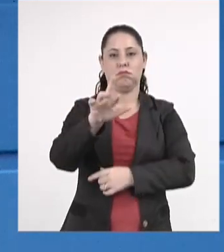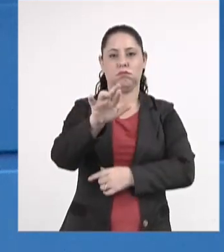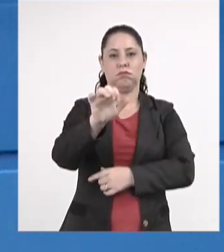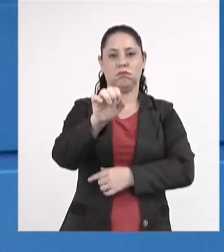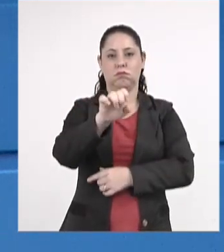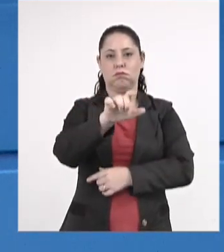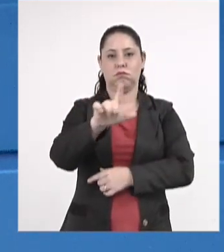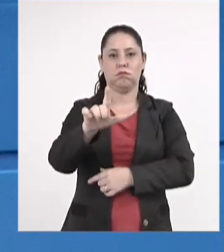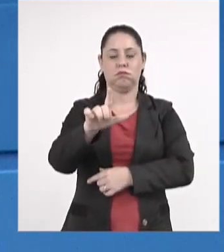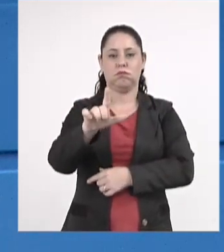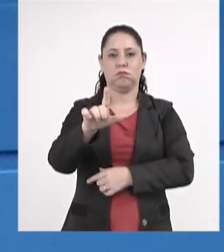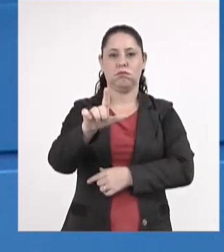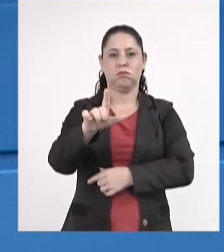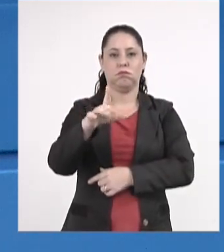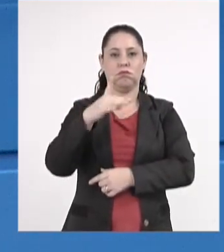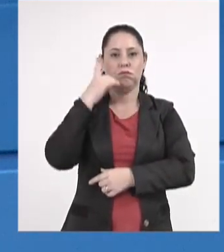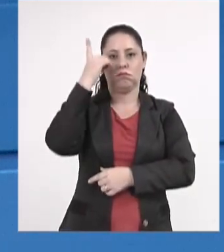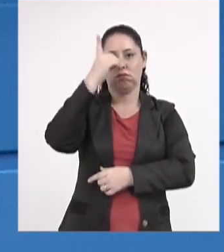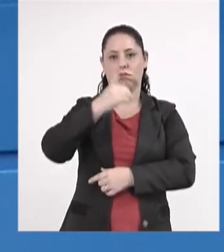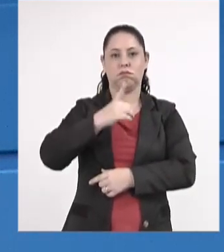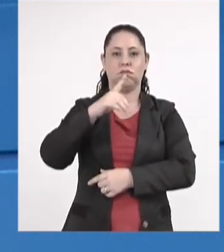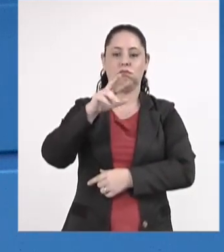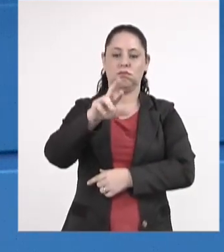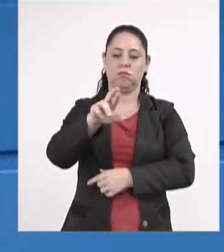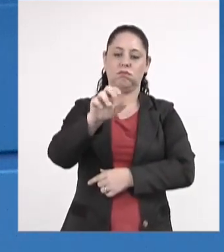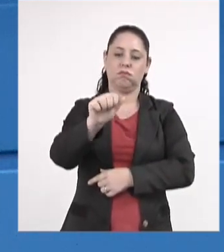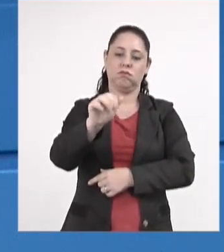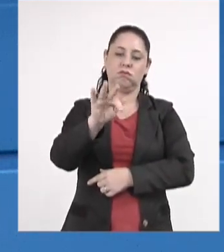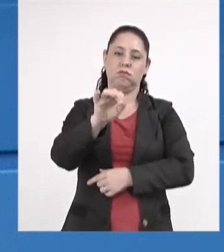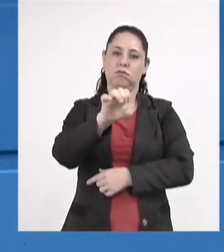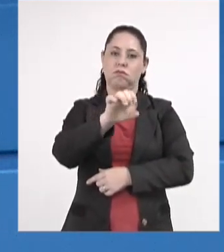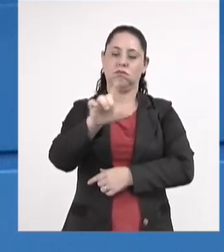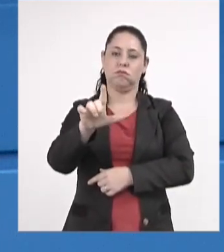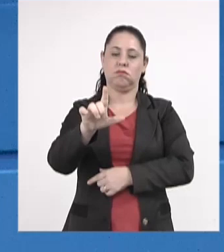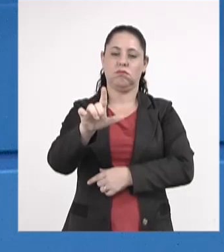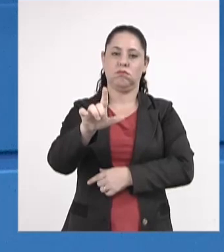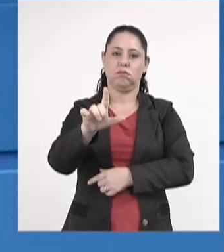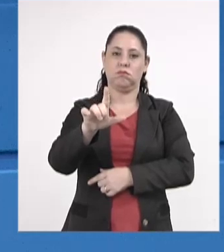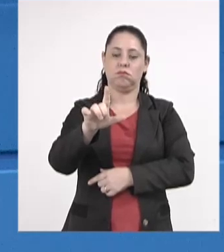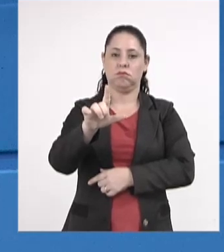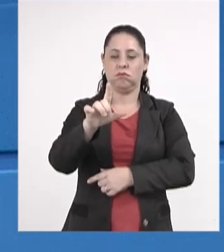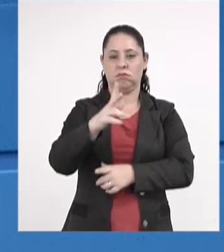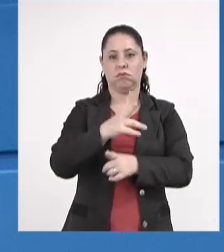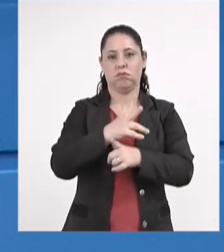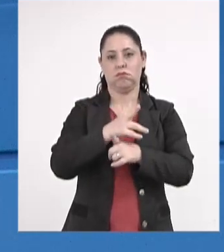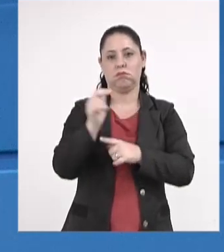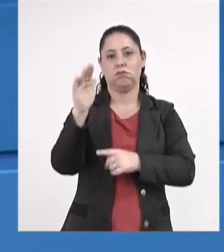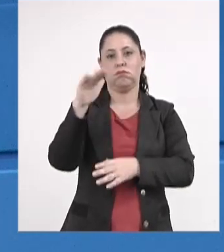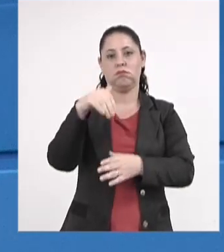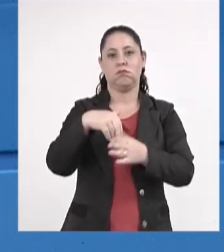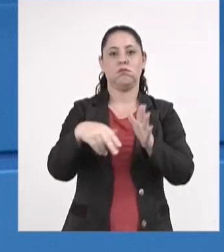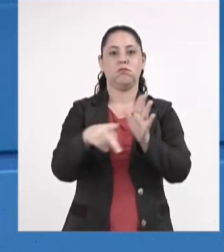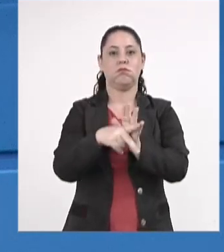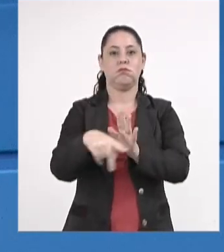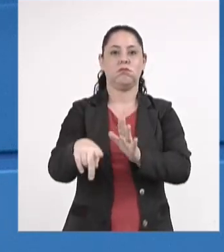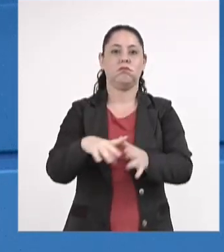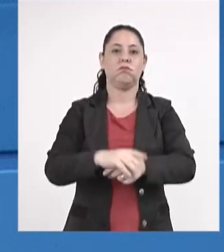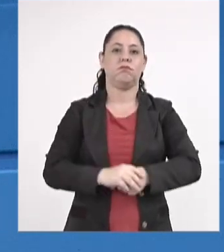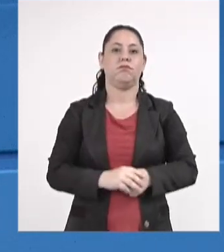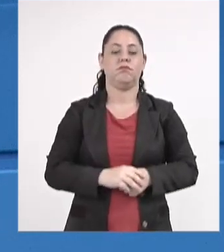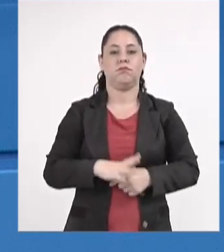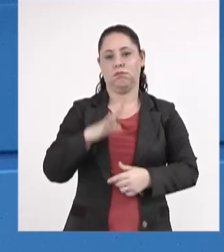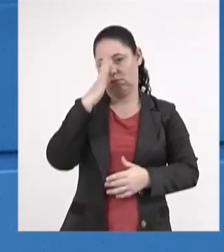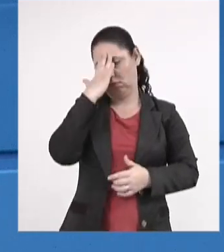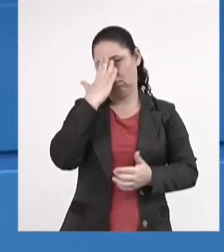e eu vou sempre lhe chamar assim Deputado Rafael Tavares se sagrou vencedor pelo voto popular e